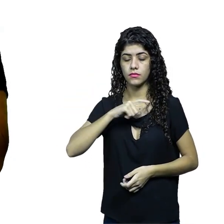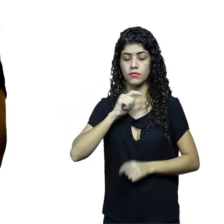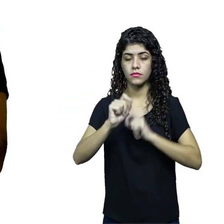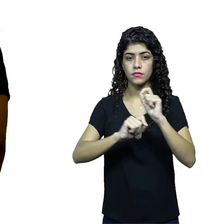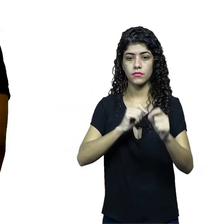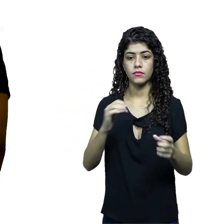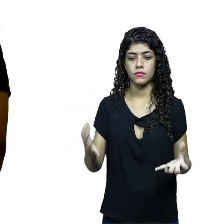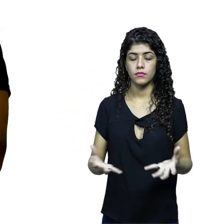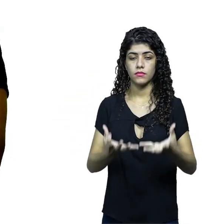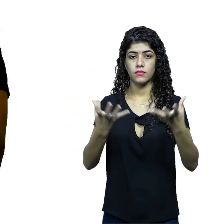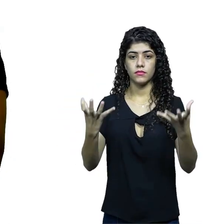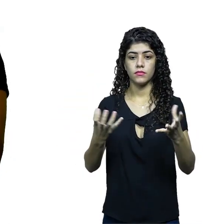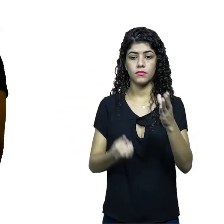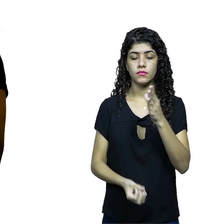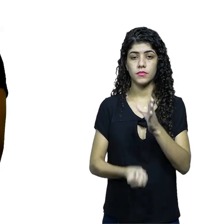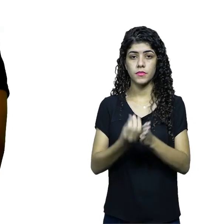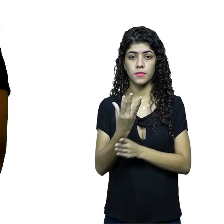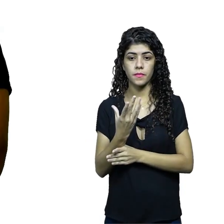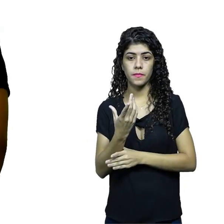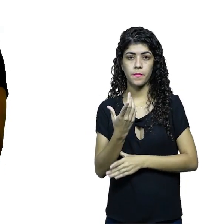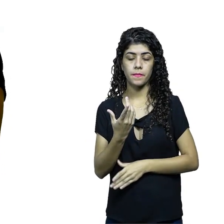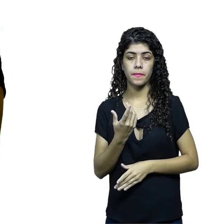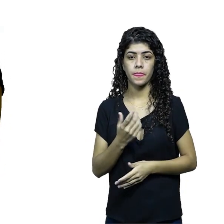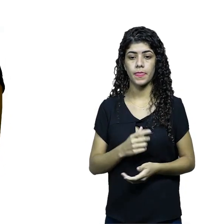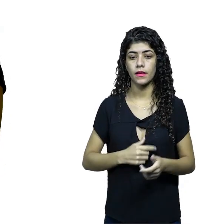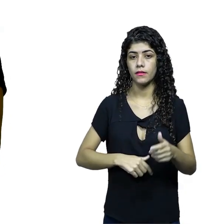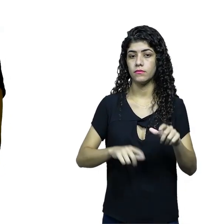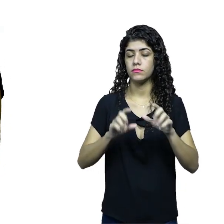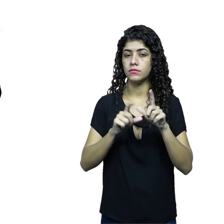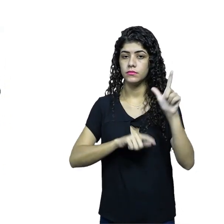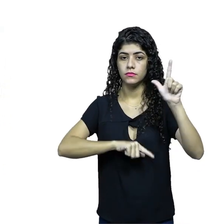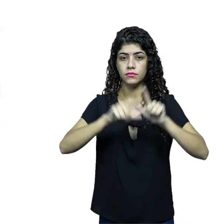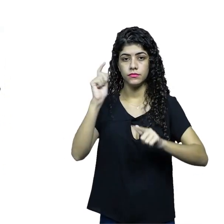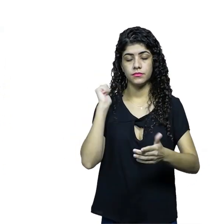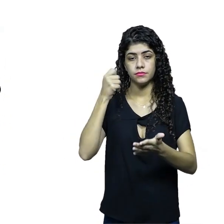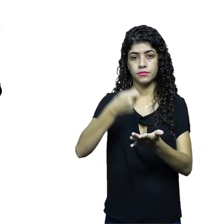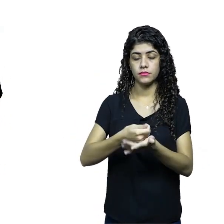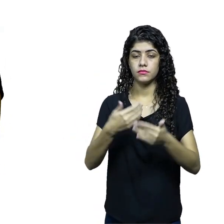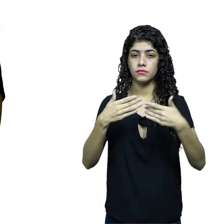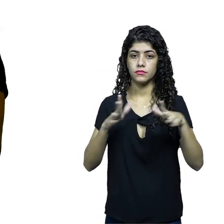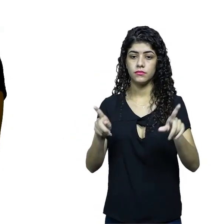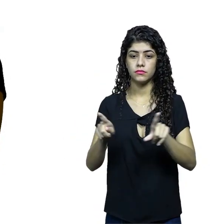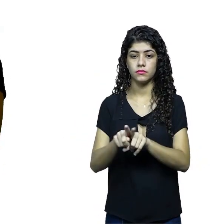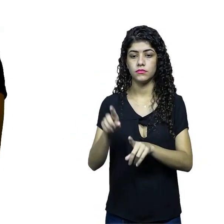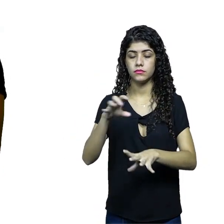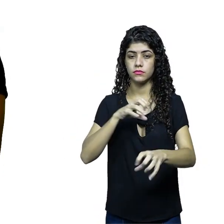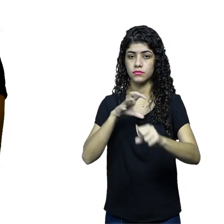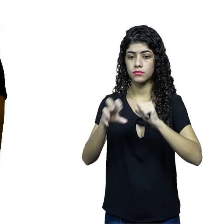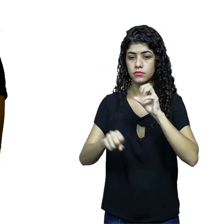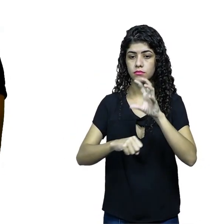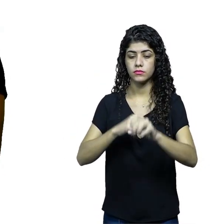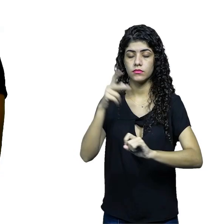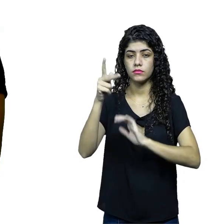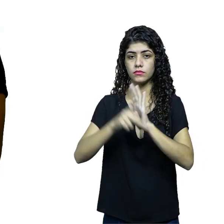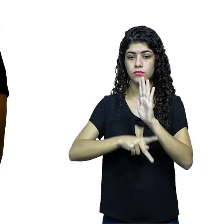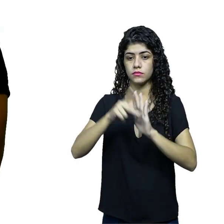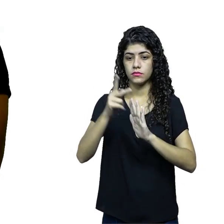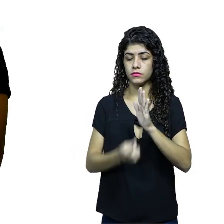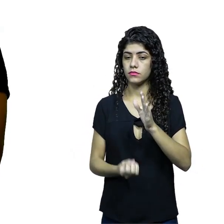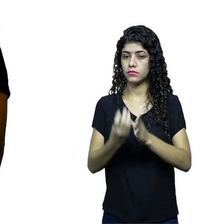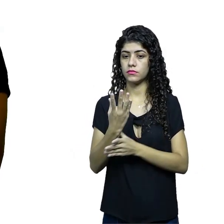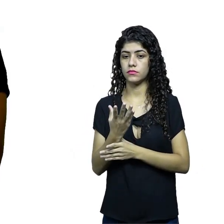ela fomenta a produção através de TVs pagas, de TVs abertas, então eles também buscam projetos para